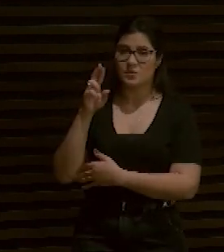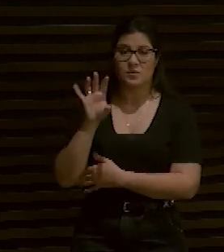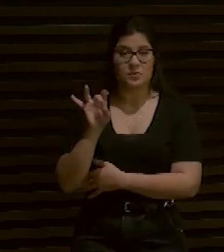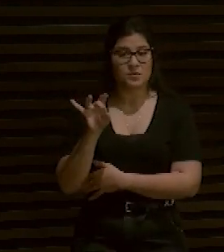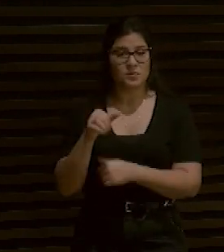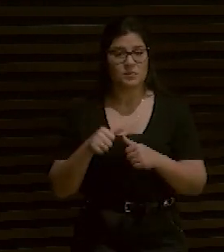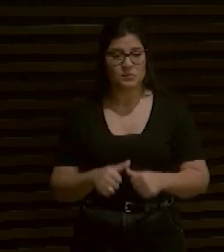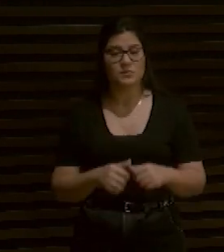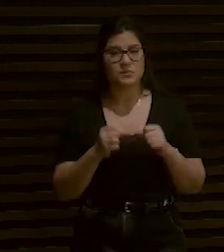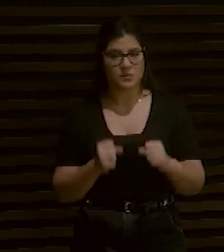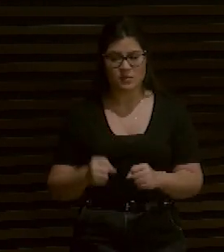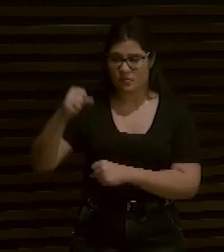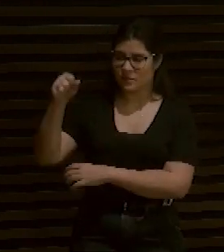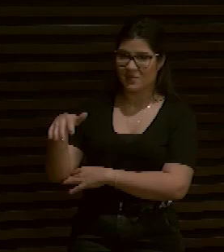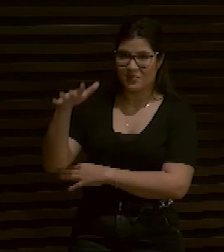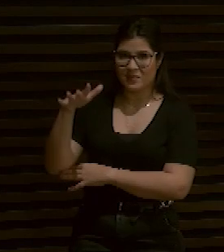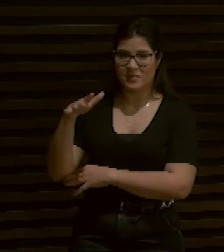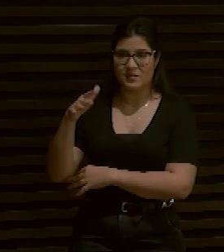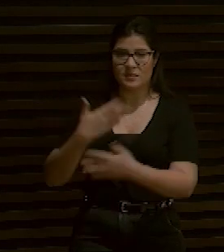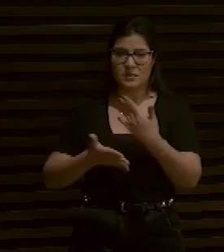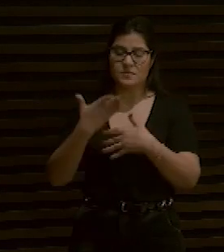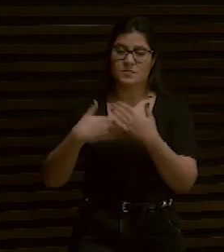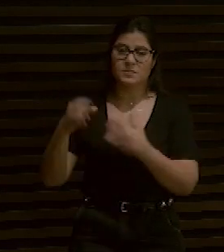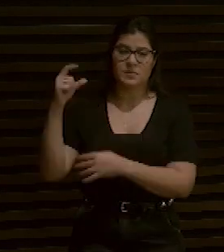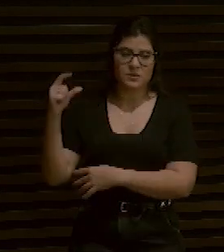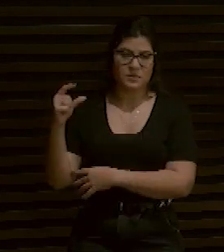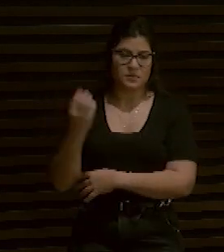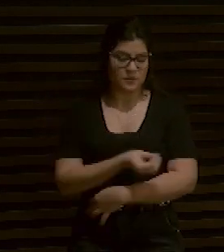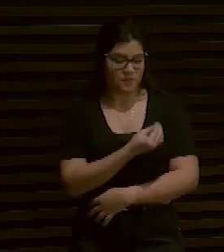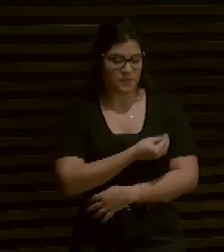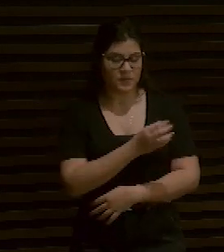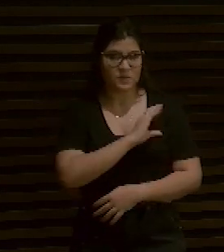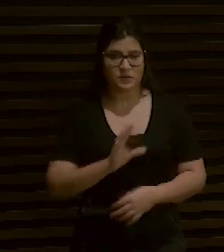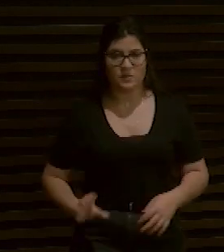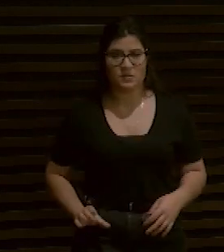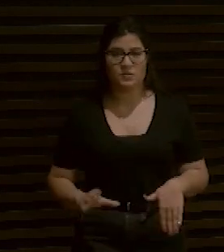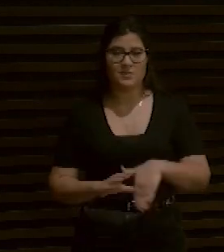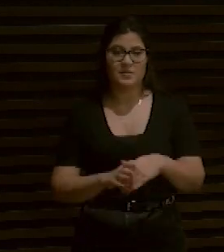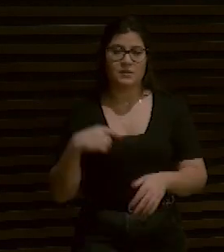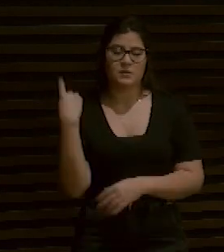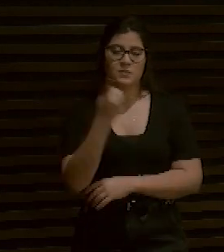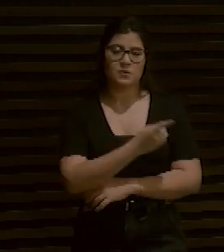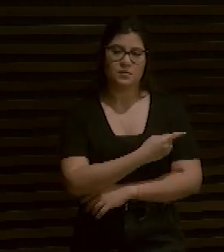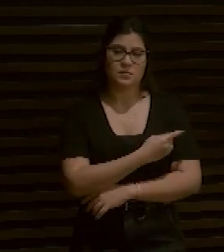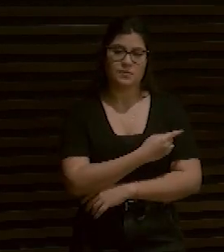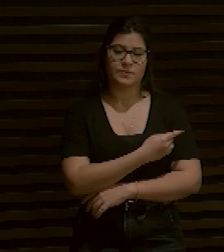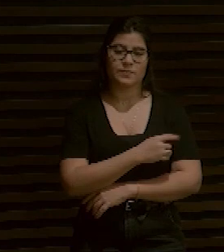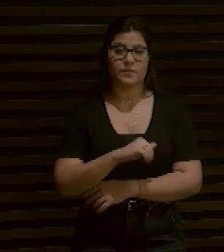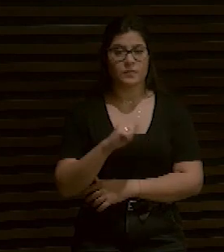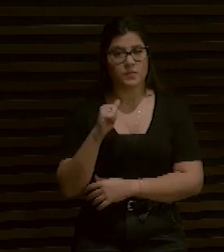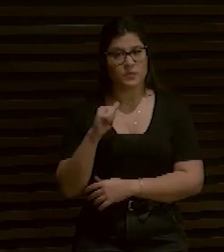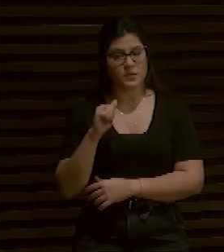nós poderemos ser iluminados pela palavra do nosso Deus, pela vida de Cristo em nós. E aí a gente fez um